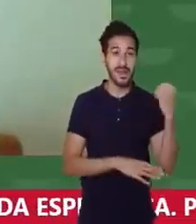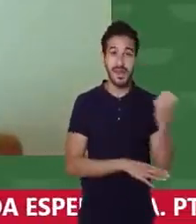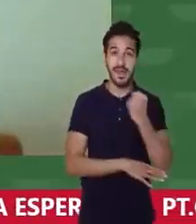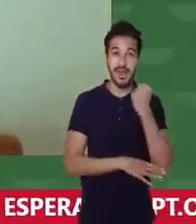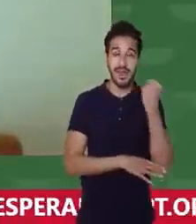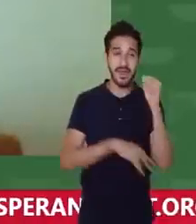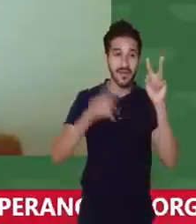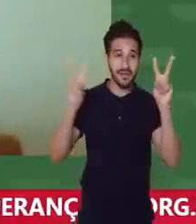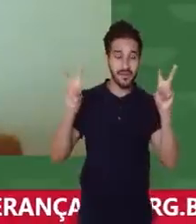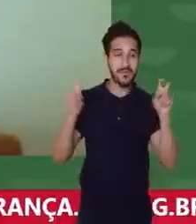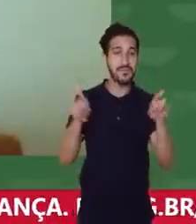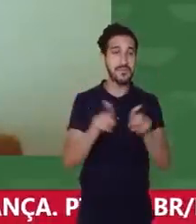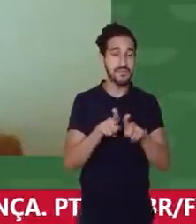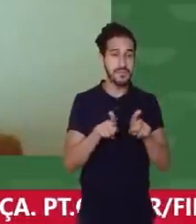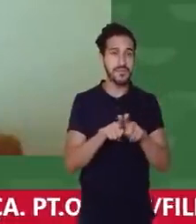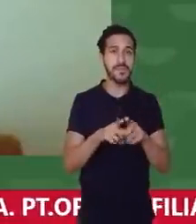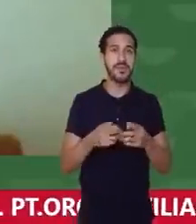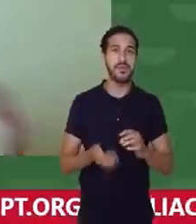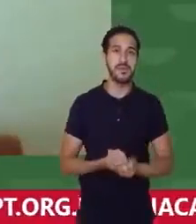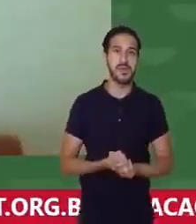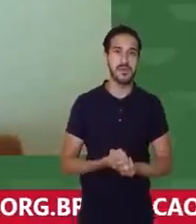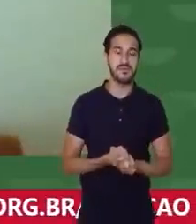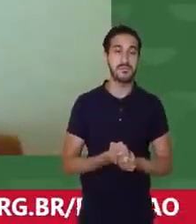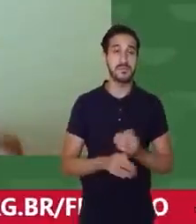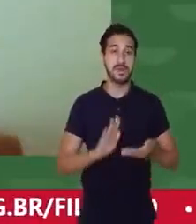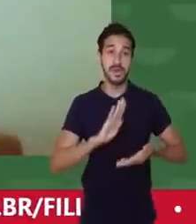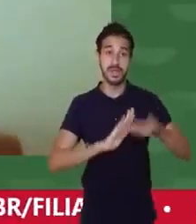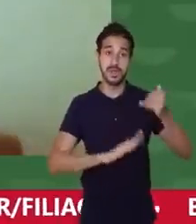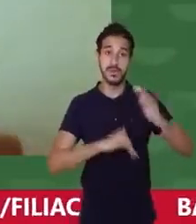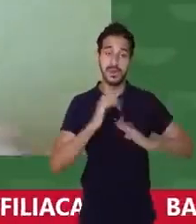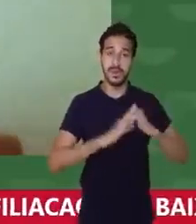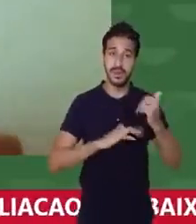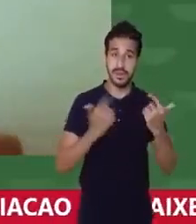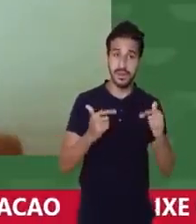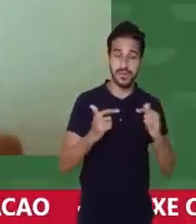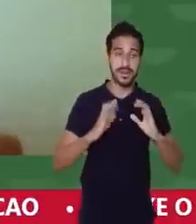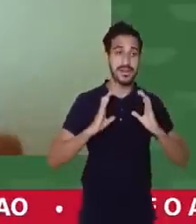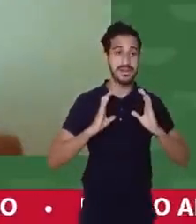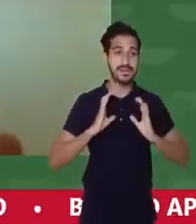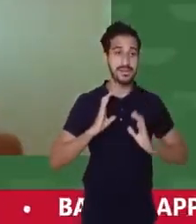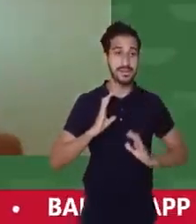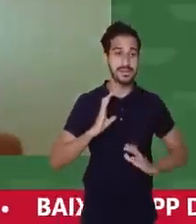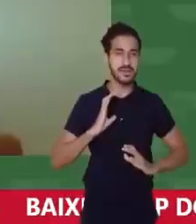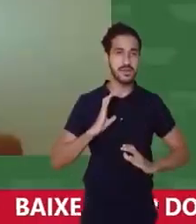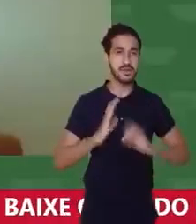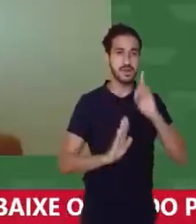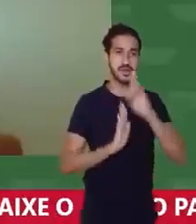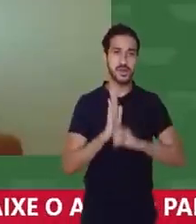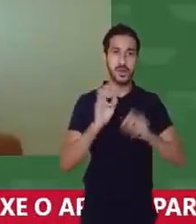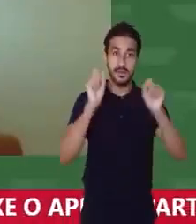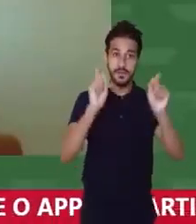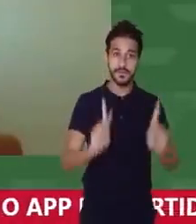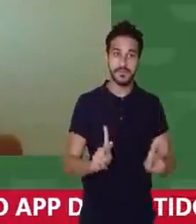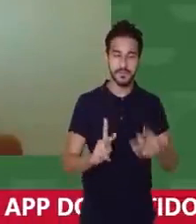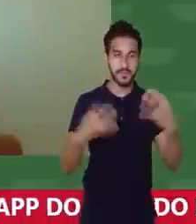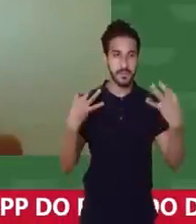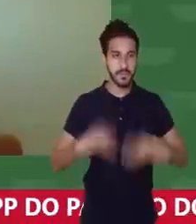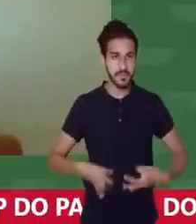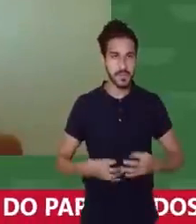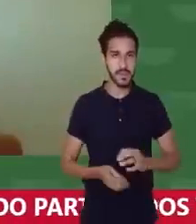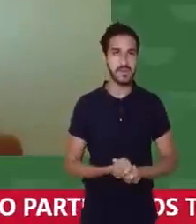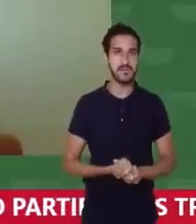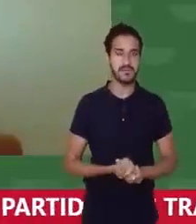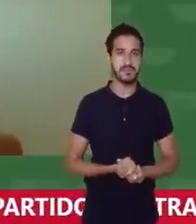gravíssimo. E também você tira dos trabalhadores civis o direito a uma aposentadoria